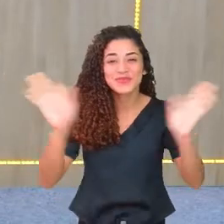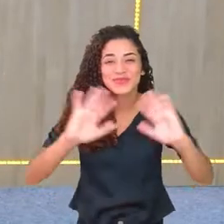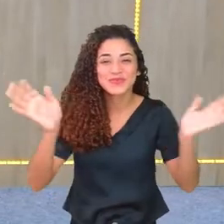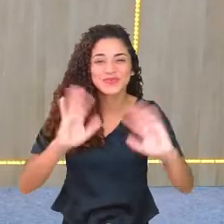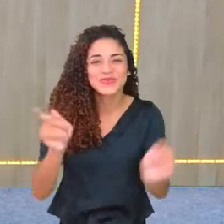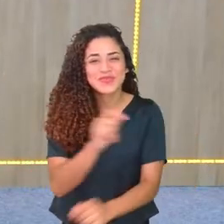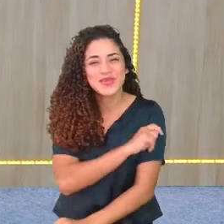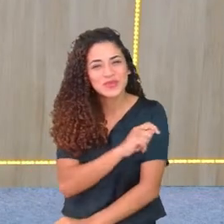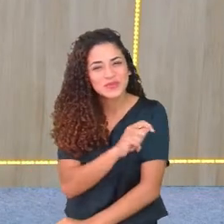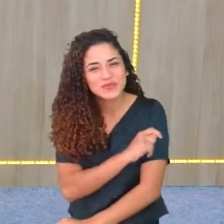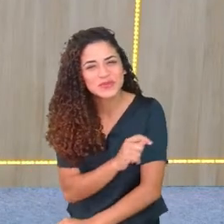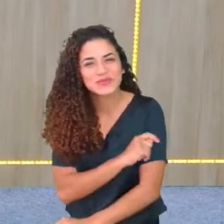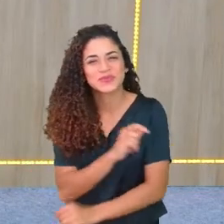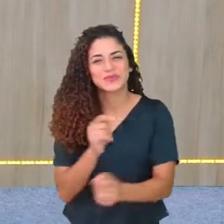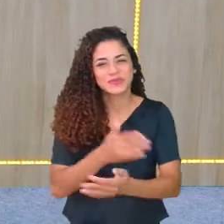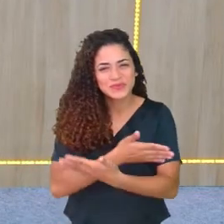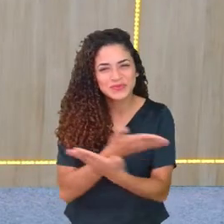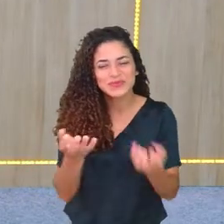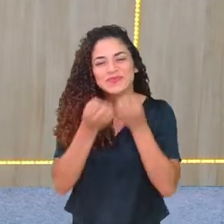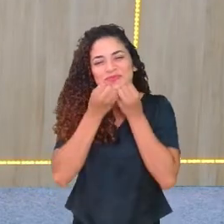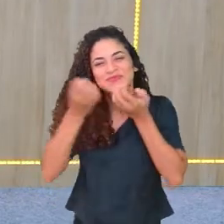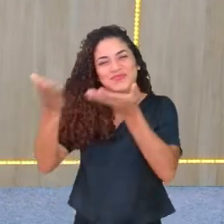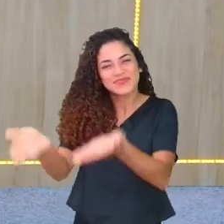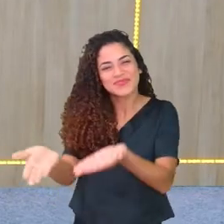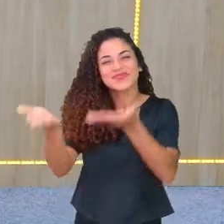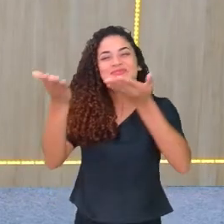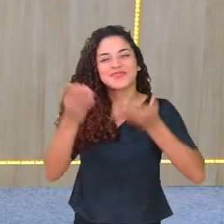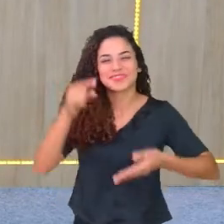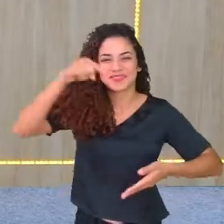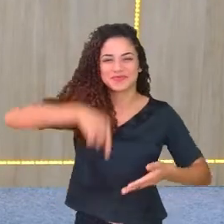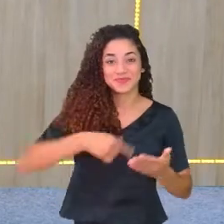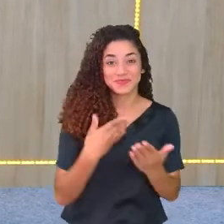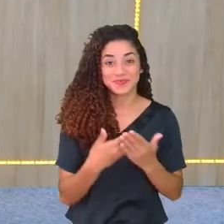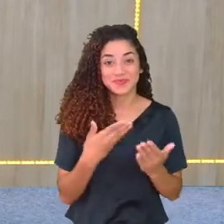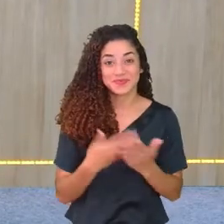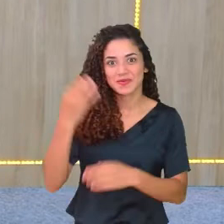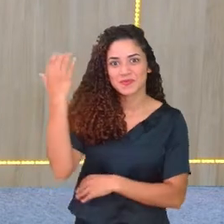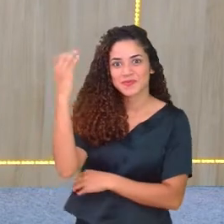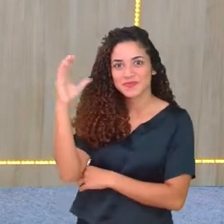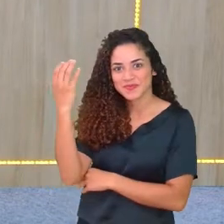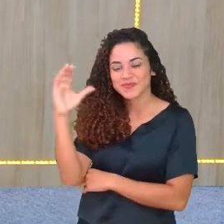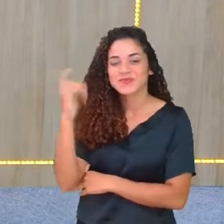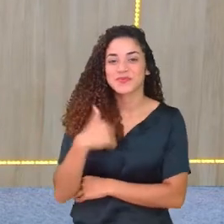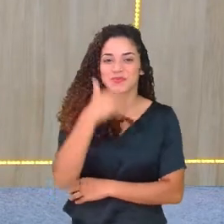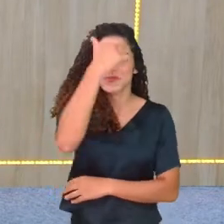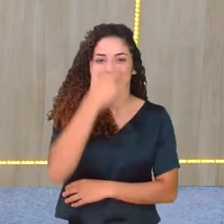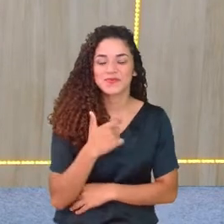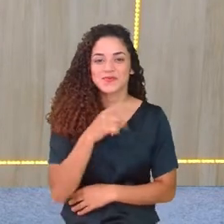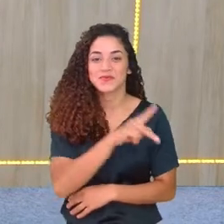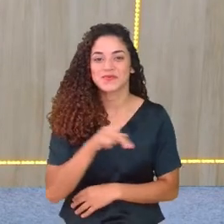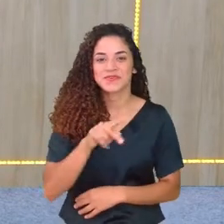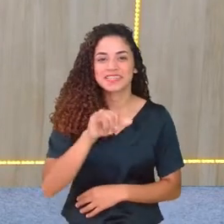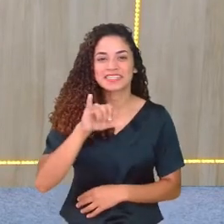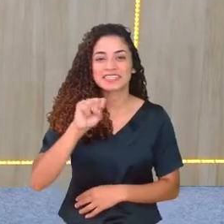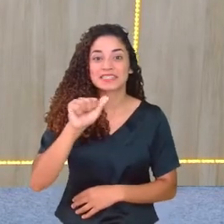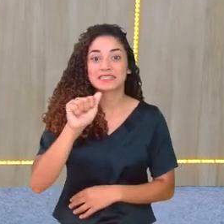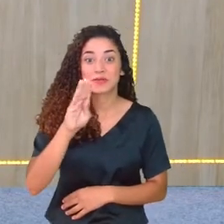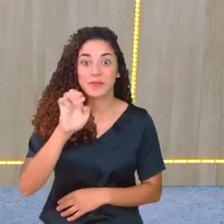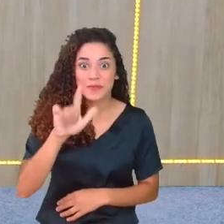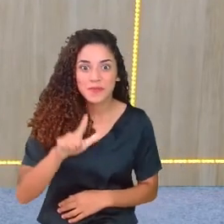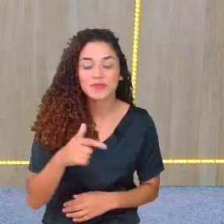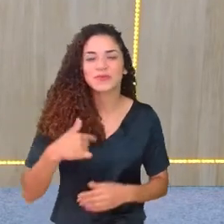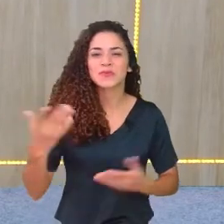Olá, alunos e alunas, sejam todos muito bem-vindos a mais uma aula de ciências. Eu sou a professora Isabel e hoje nós